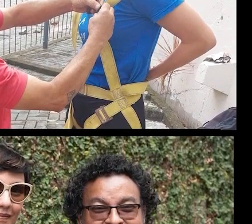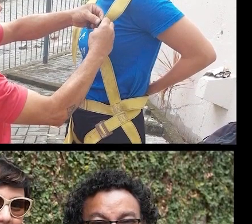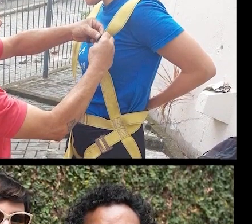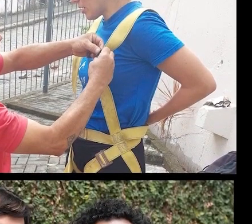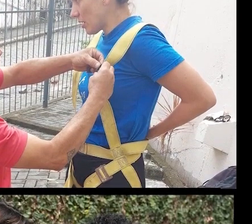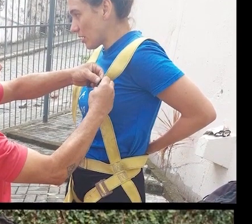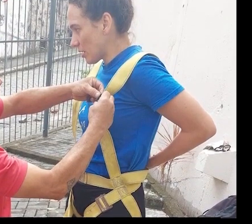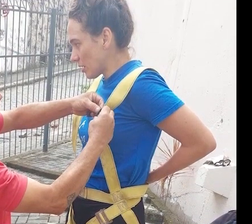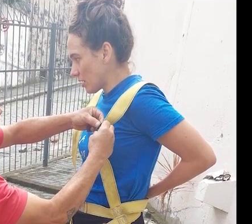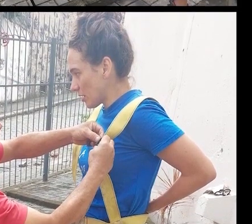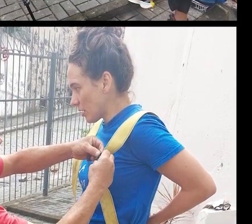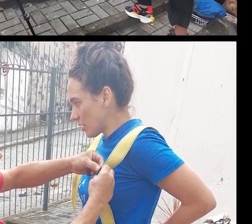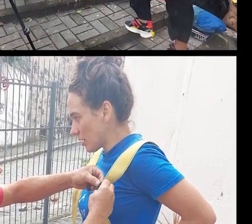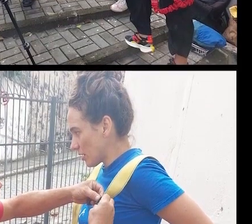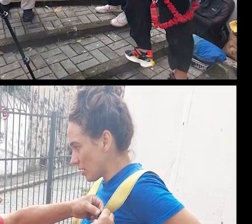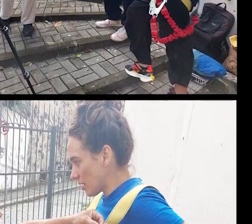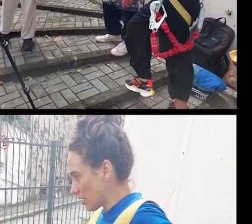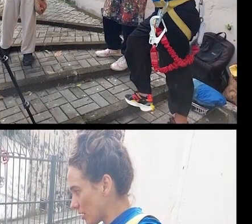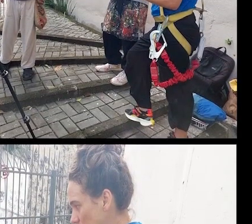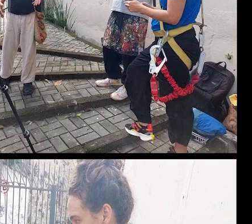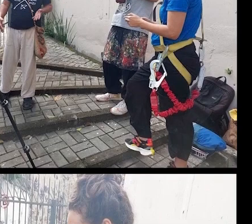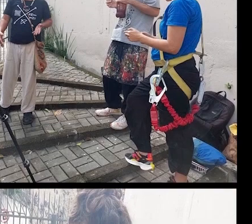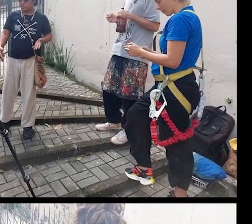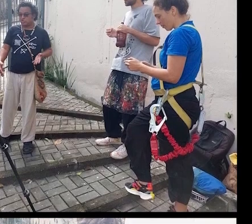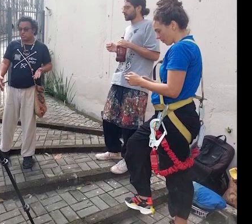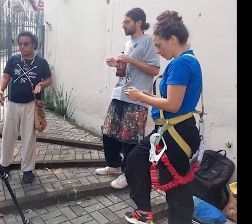e Jair de Souza. Designer convidado.